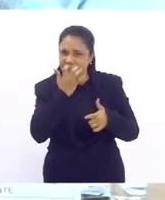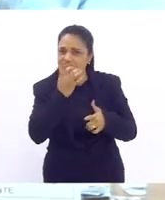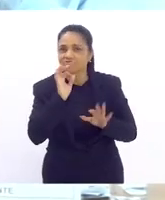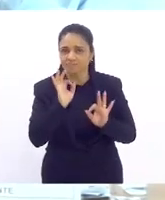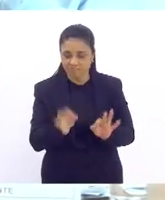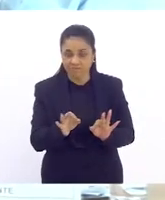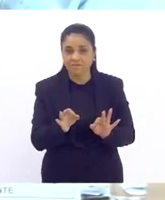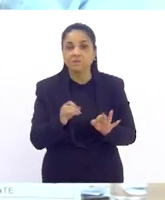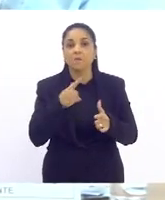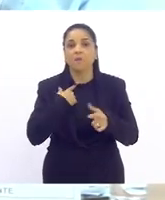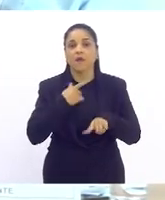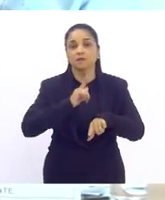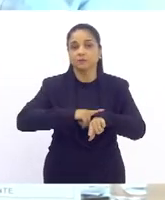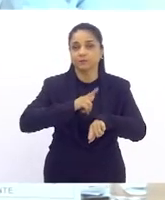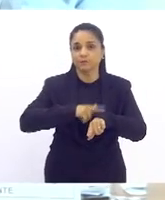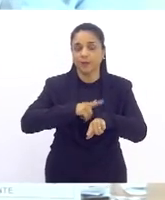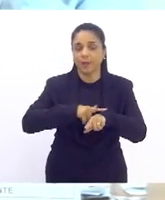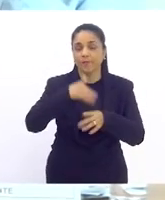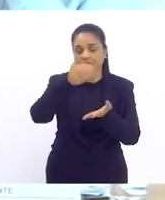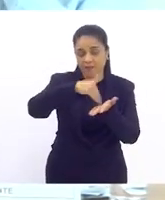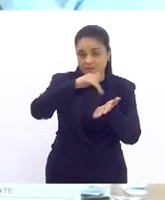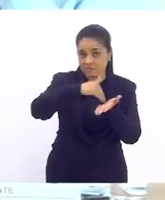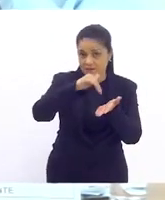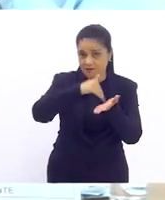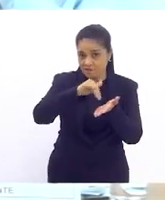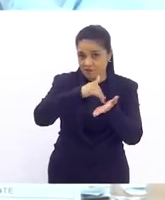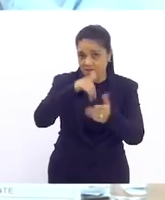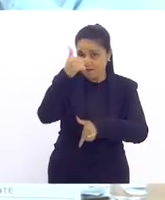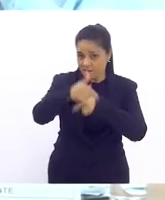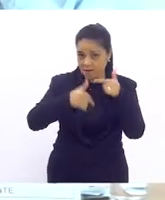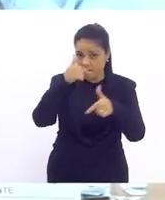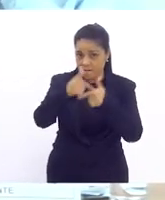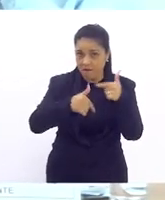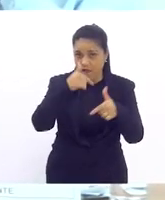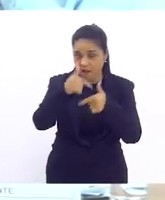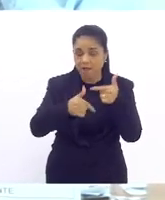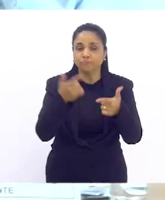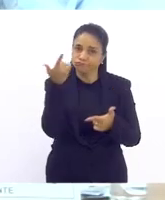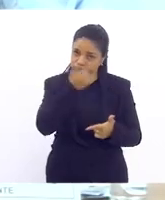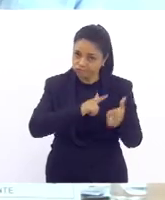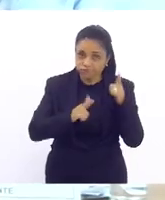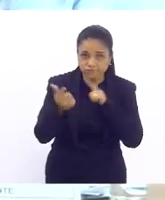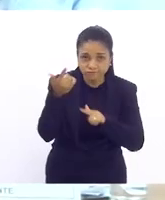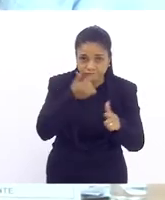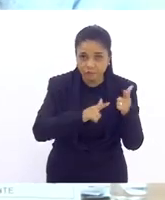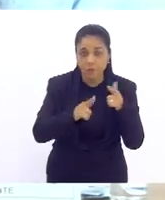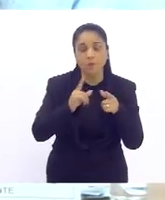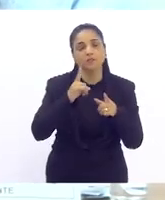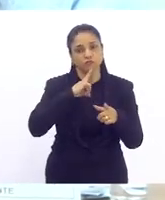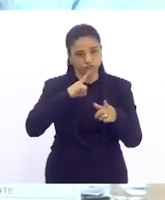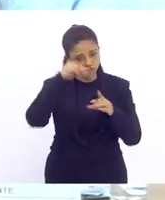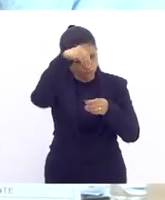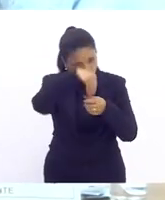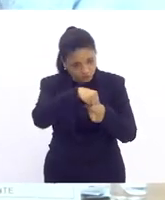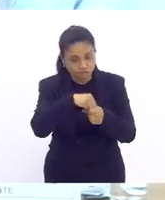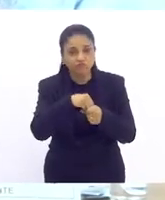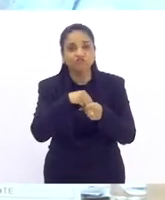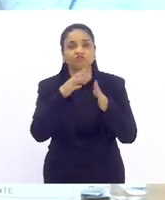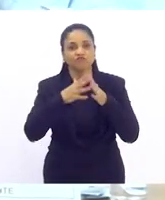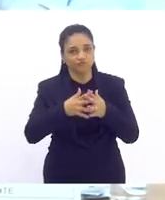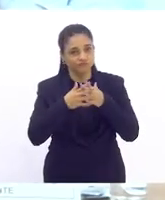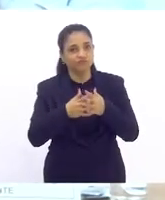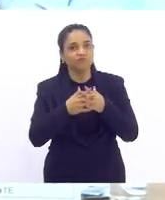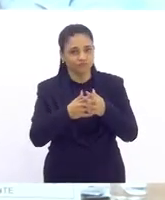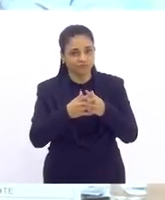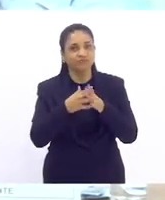no nosso tempo na secretaria a gente conseguiu executar bastante mas não sem confusões internas do governo imagina né